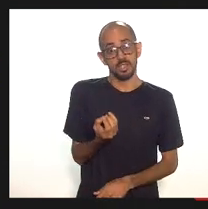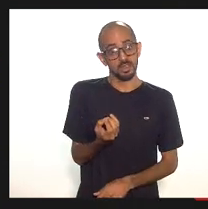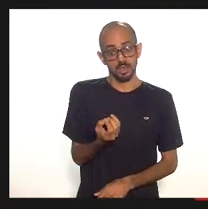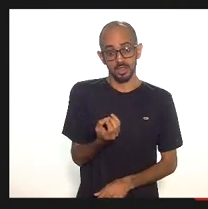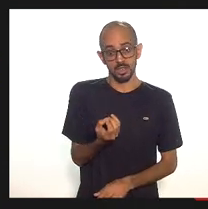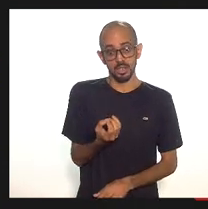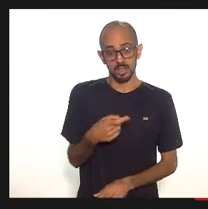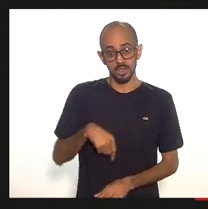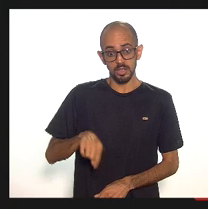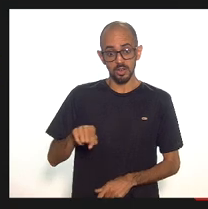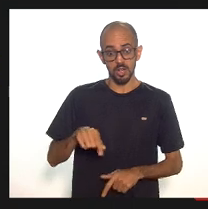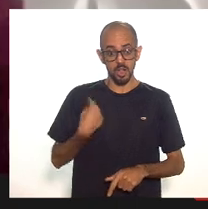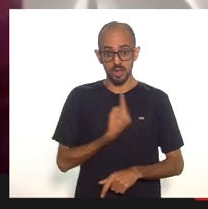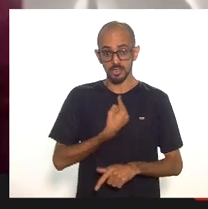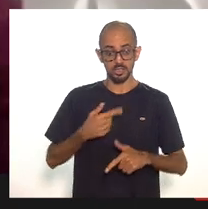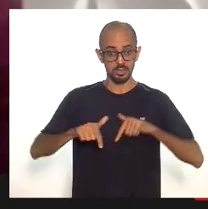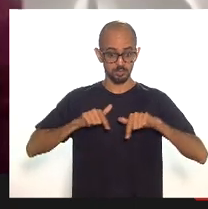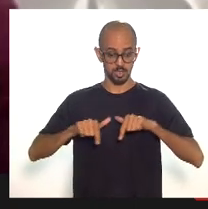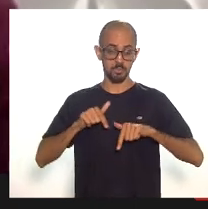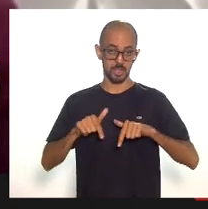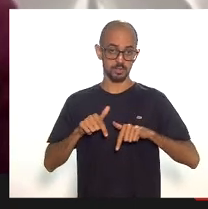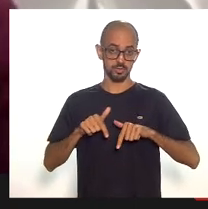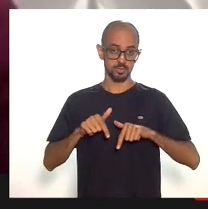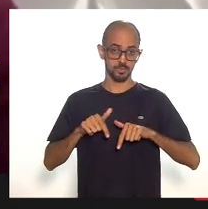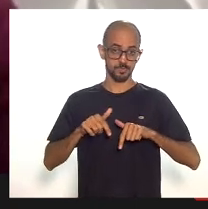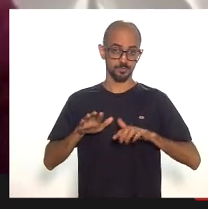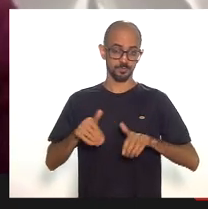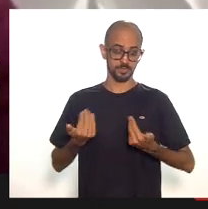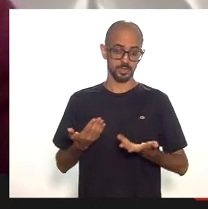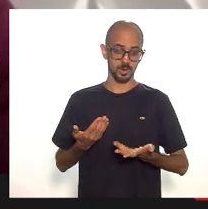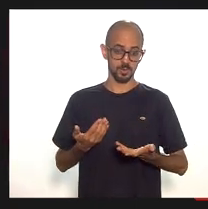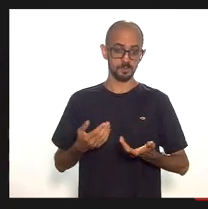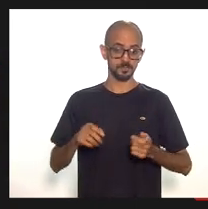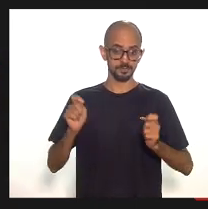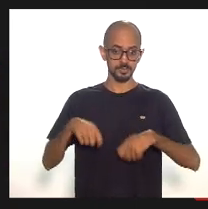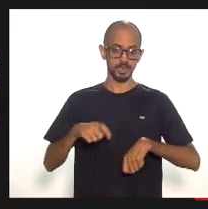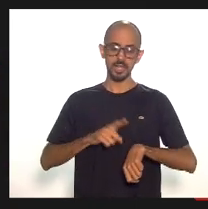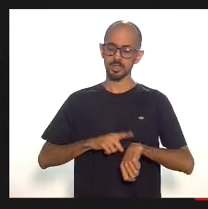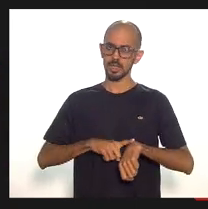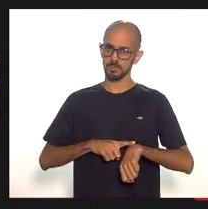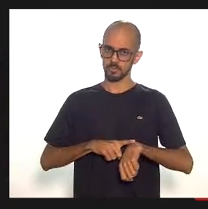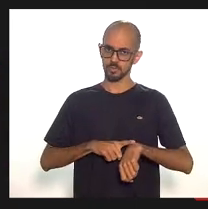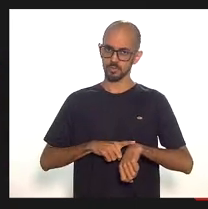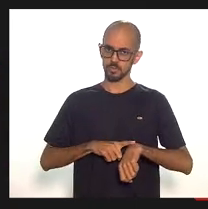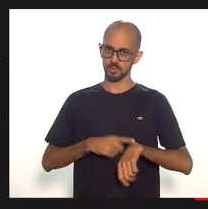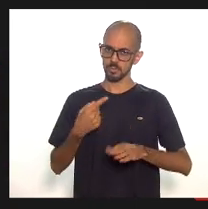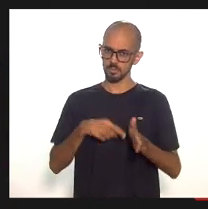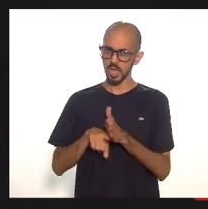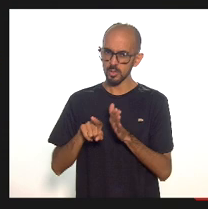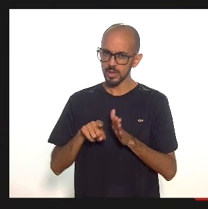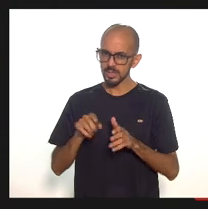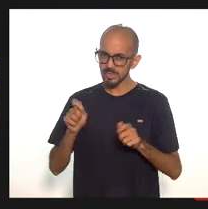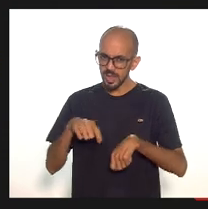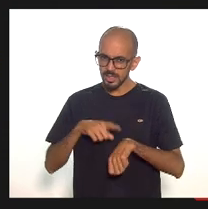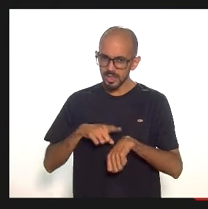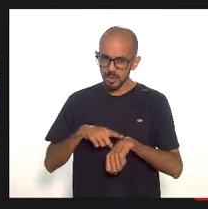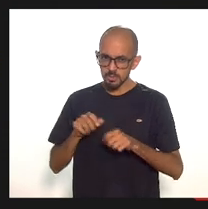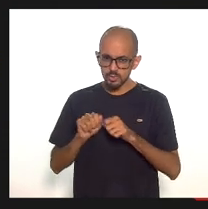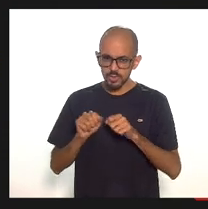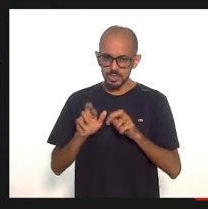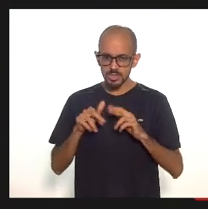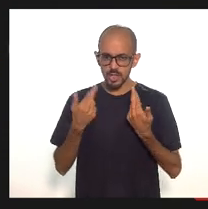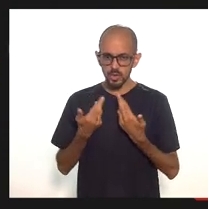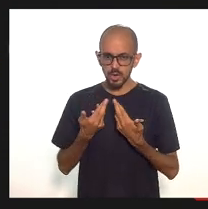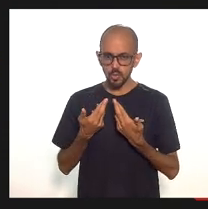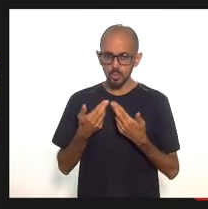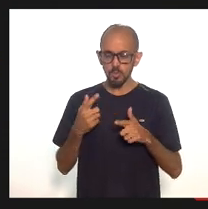pegando o pesado. Então, eu acho que isso deveria ter, ainda dá tempo, a minha pergunta é, se ainda dá tempo de fazer essa reunião, porque a